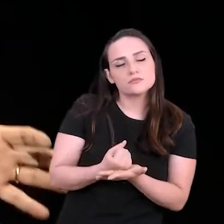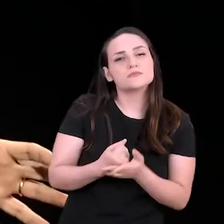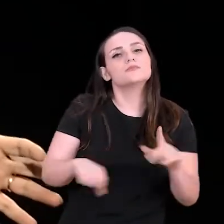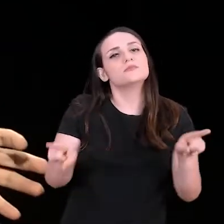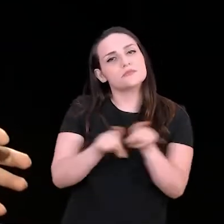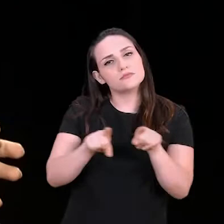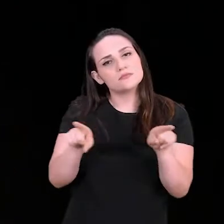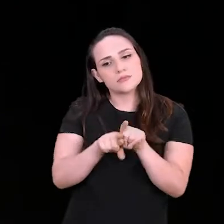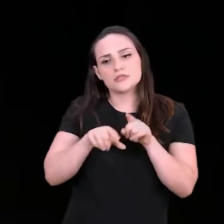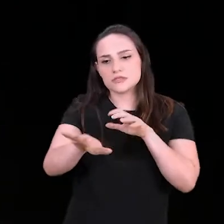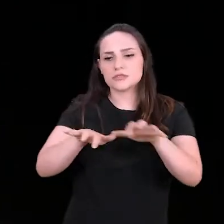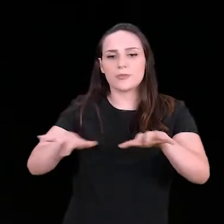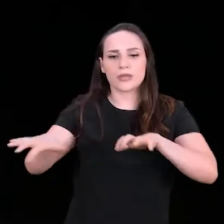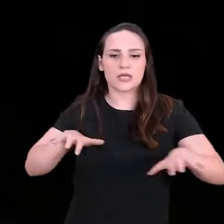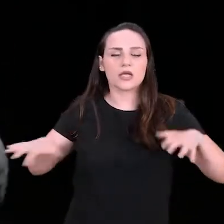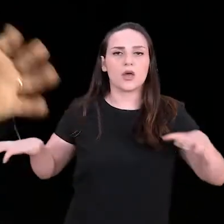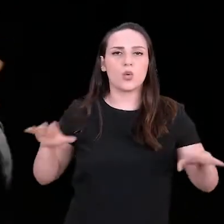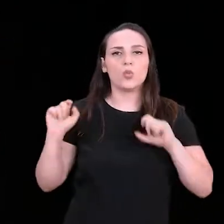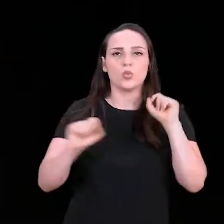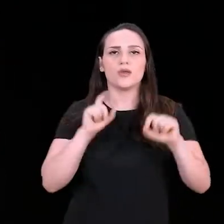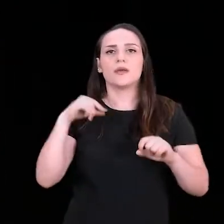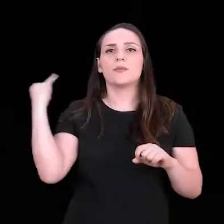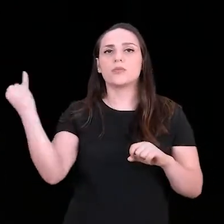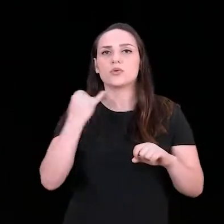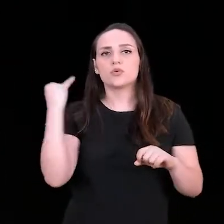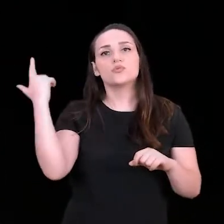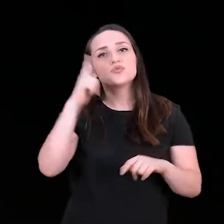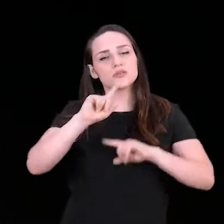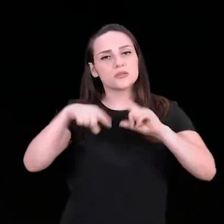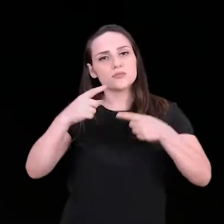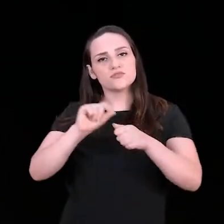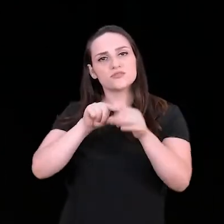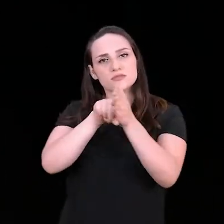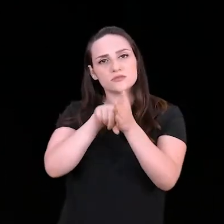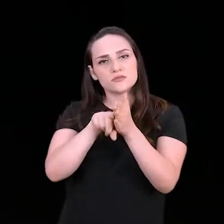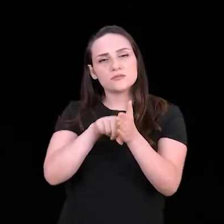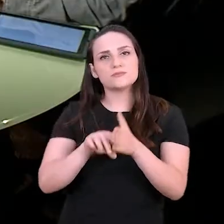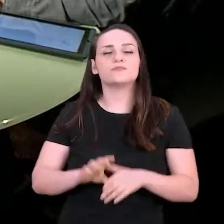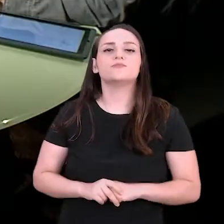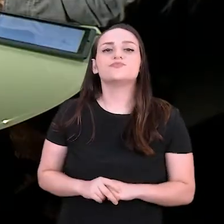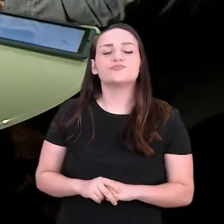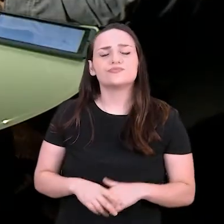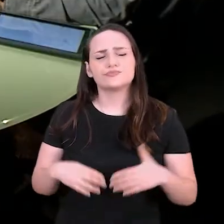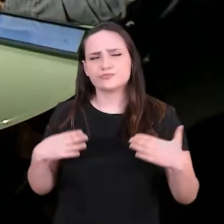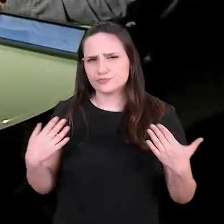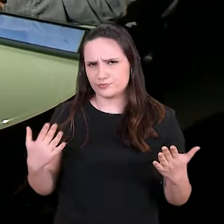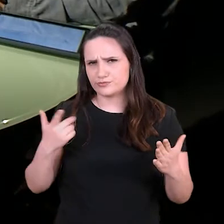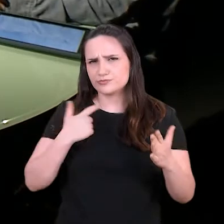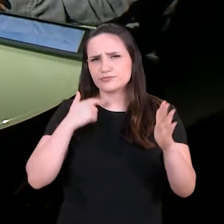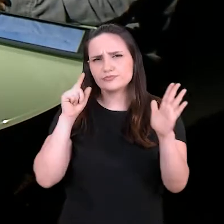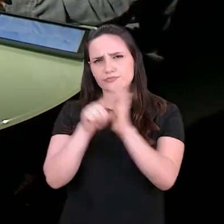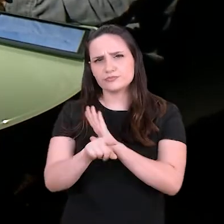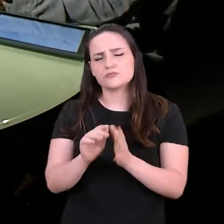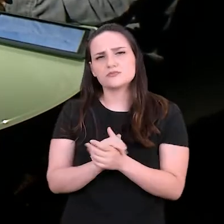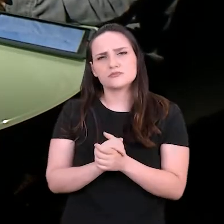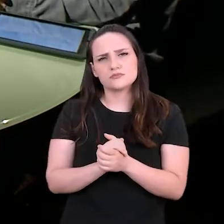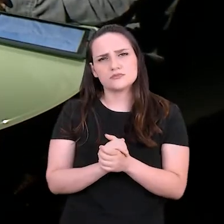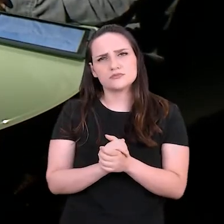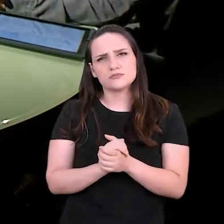esses dados, né? De separar esses dados para poder fazer a pesquisa. Né? Isso, de alguma forma,